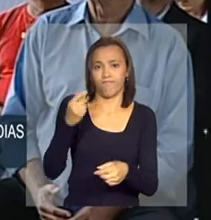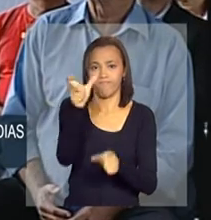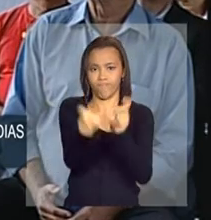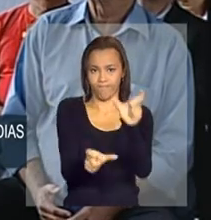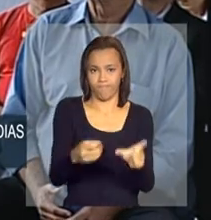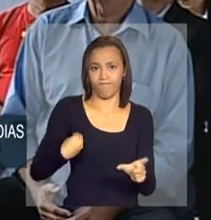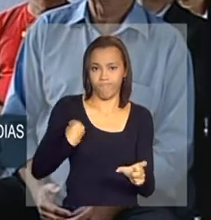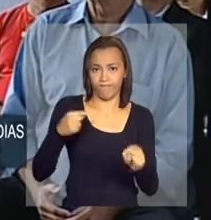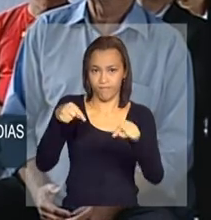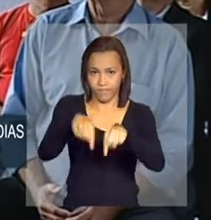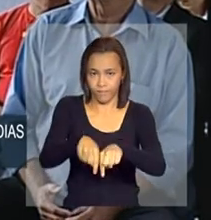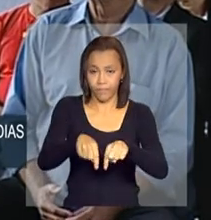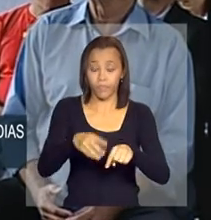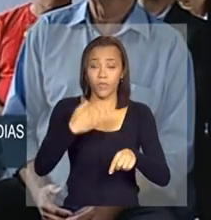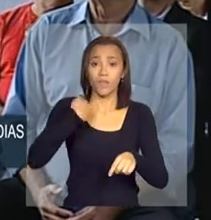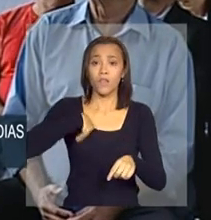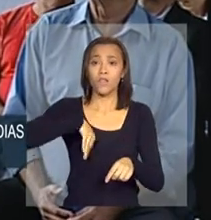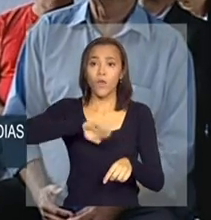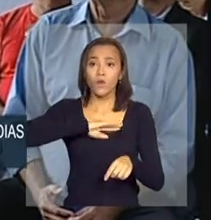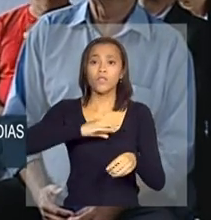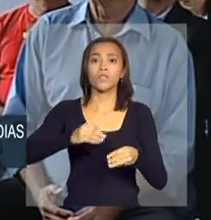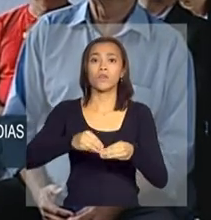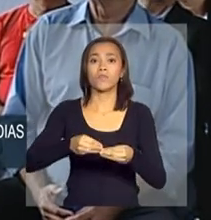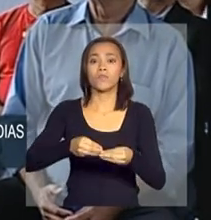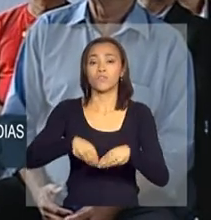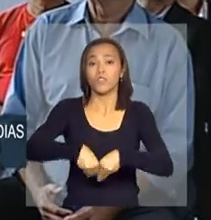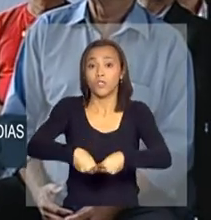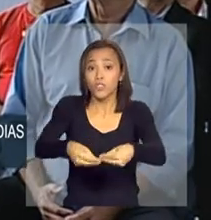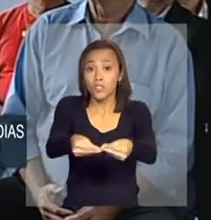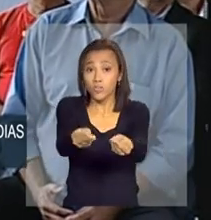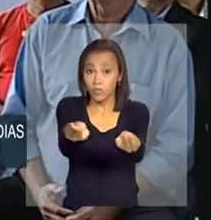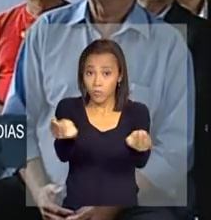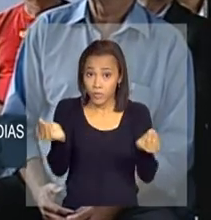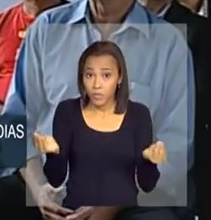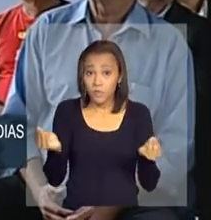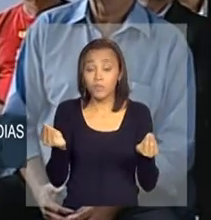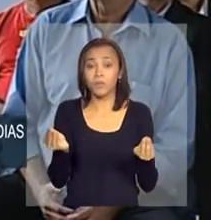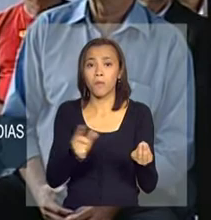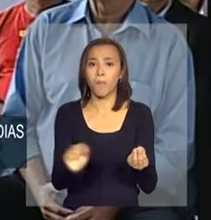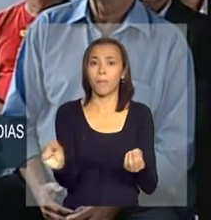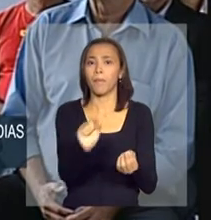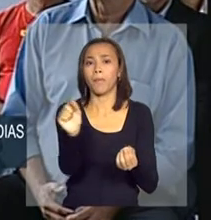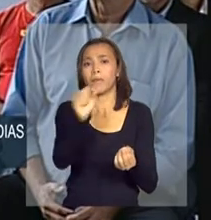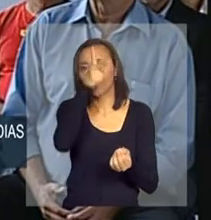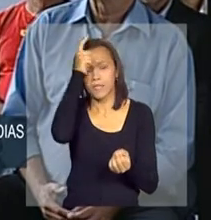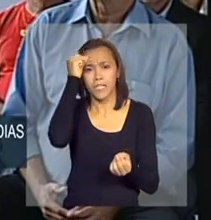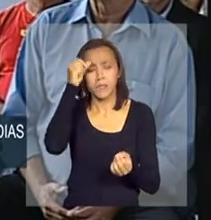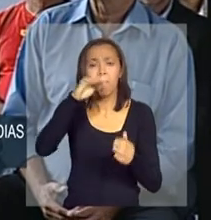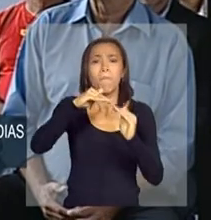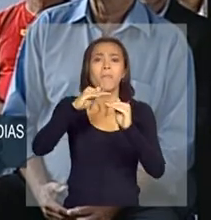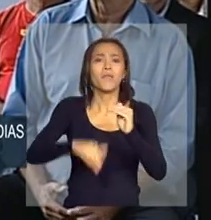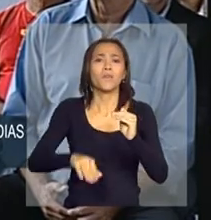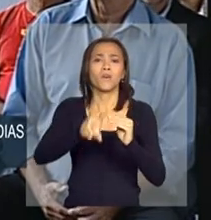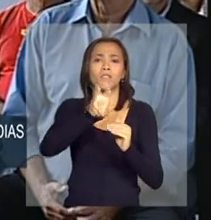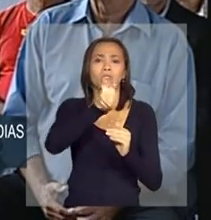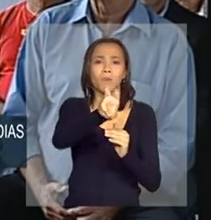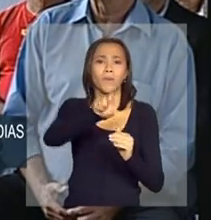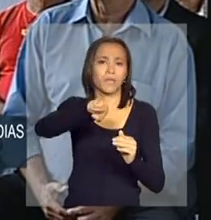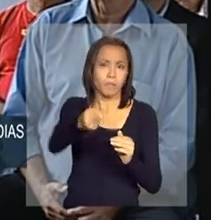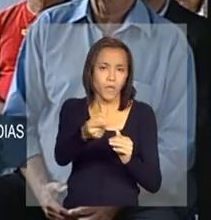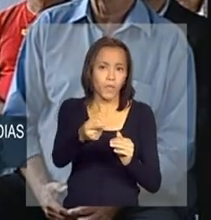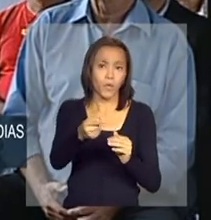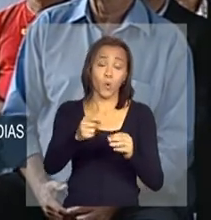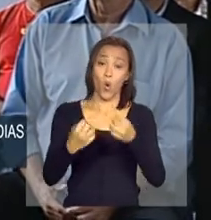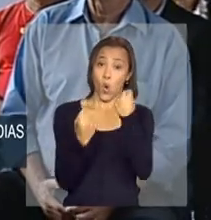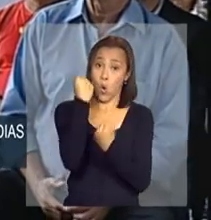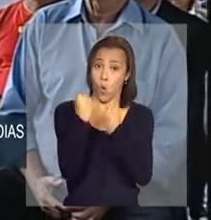nós estamos indo Prefeito para cidades menores de 50.000 perto